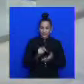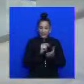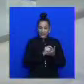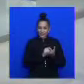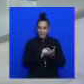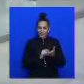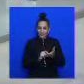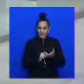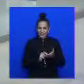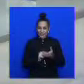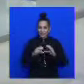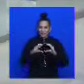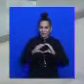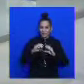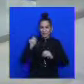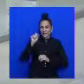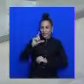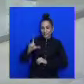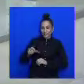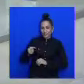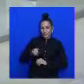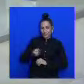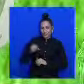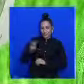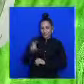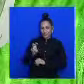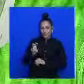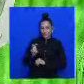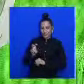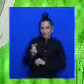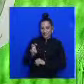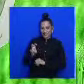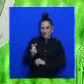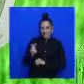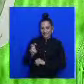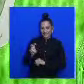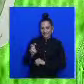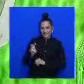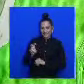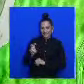Anote aí, bola azul número 5.